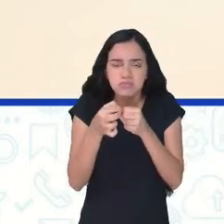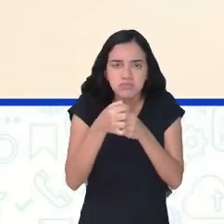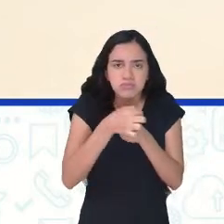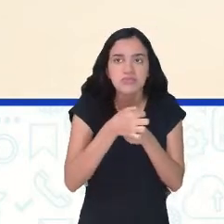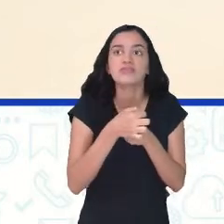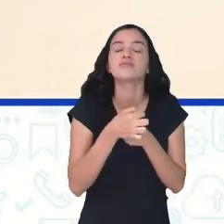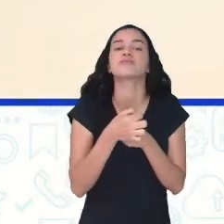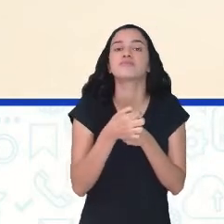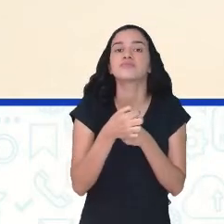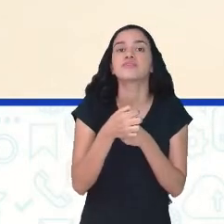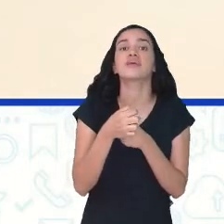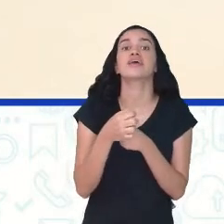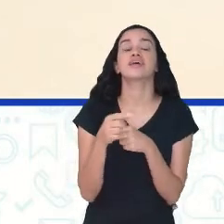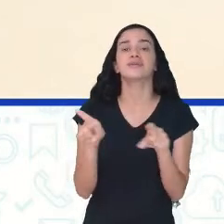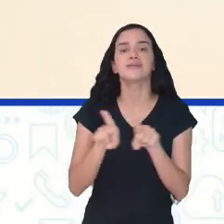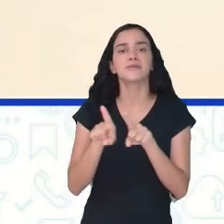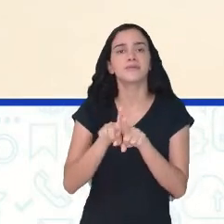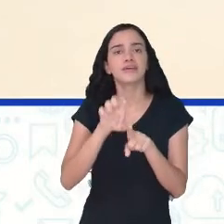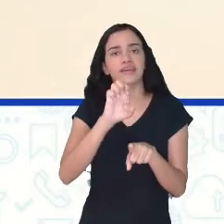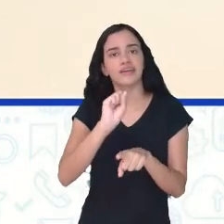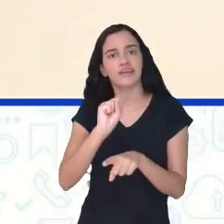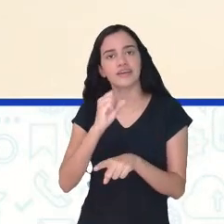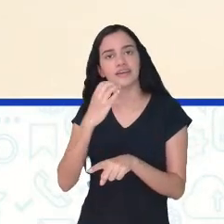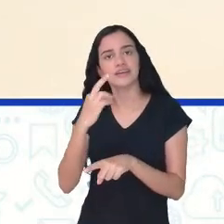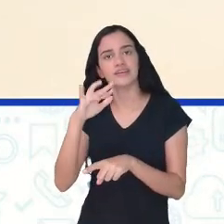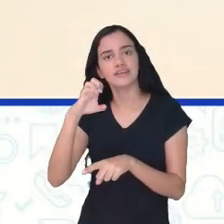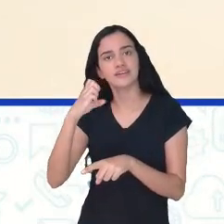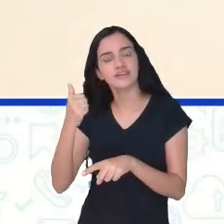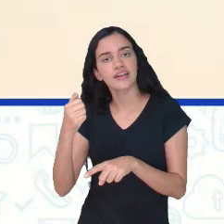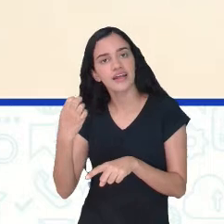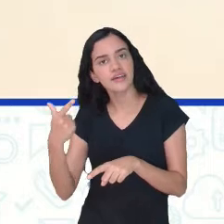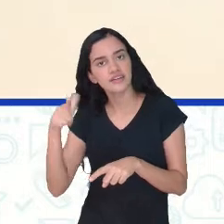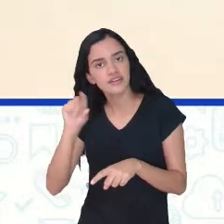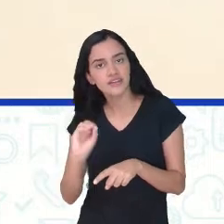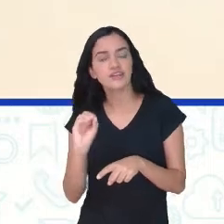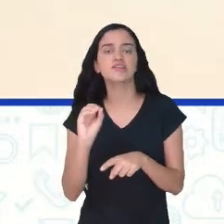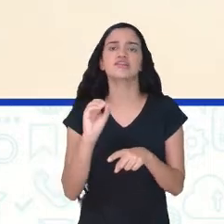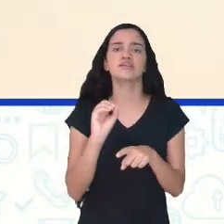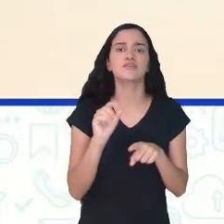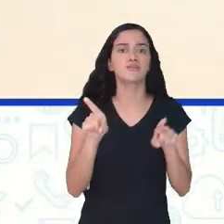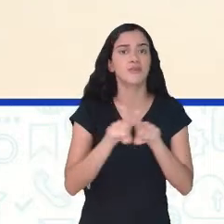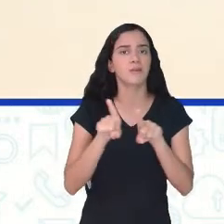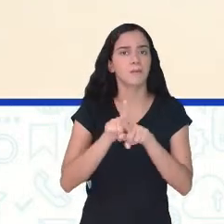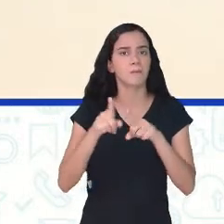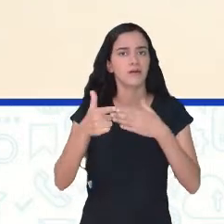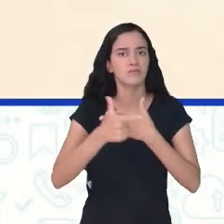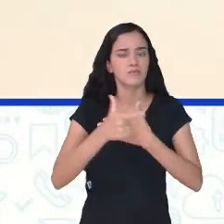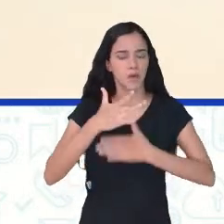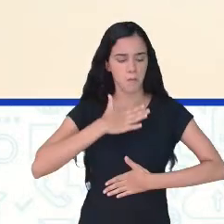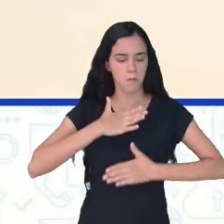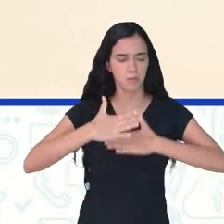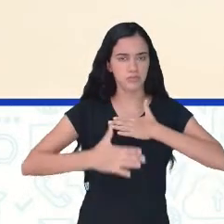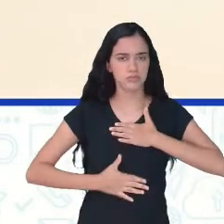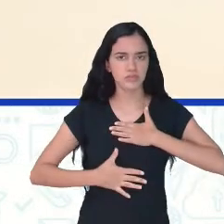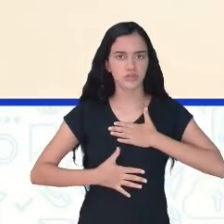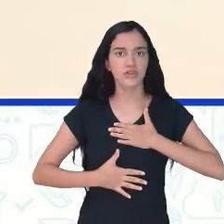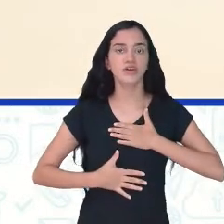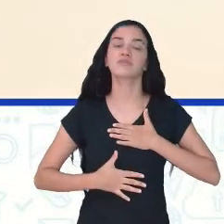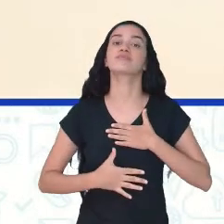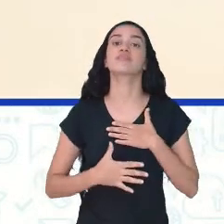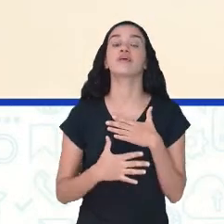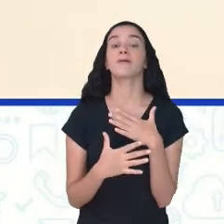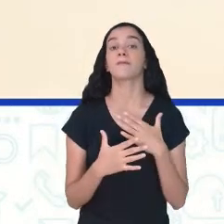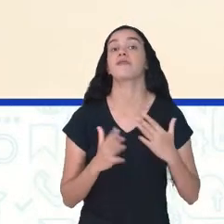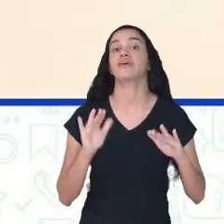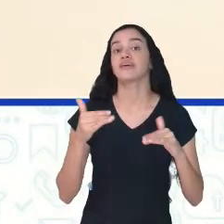digestão, excreção. Então, a célula aí fazendo todas essas funções que o corpo inteiro também faz.